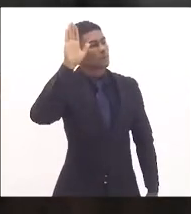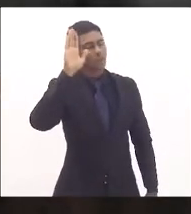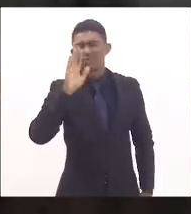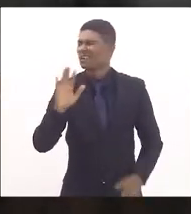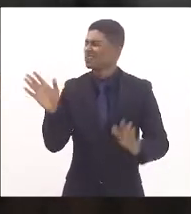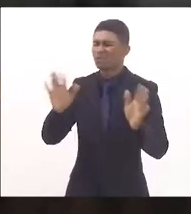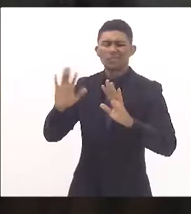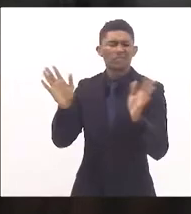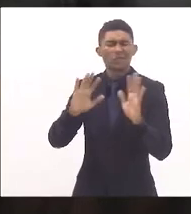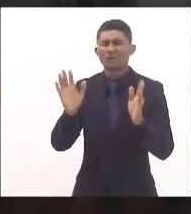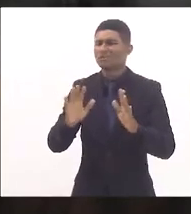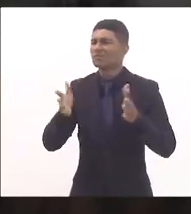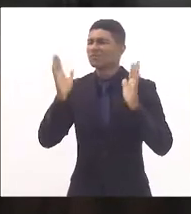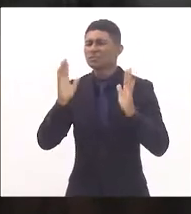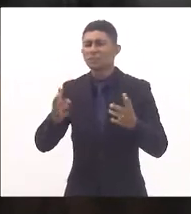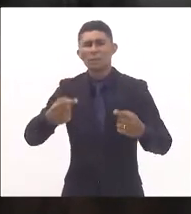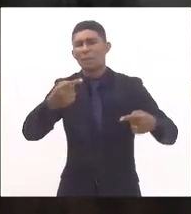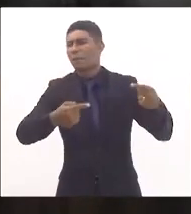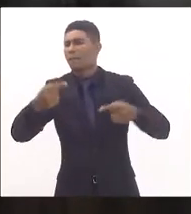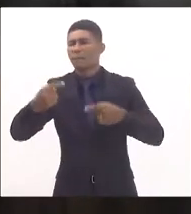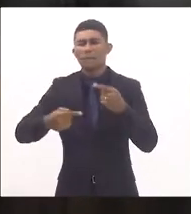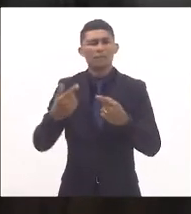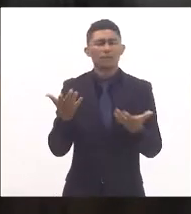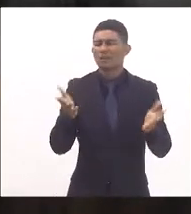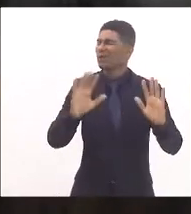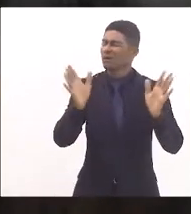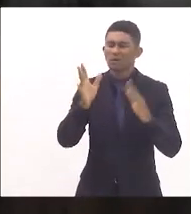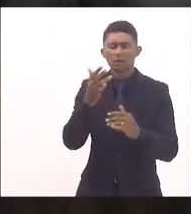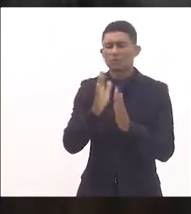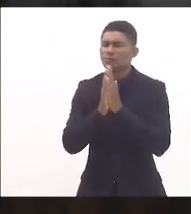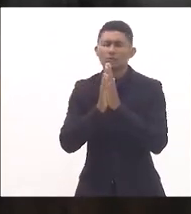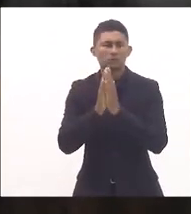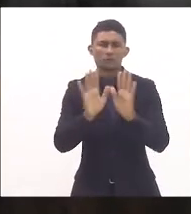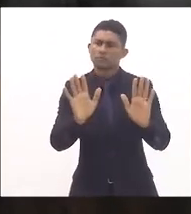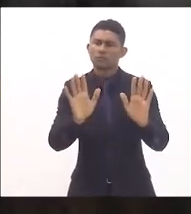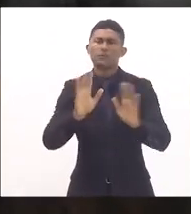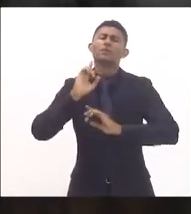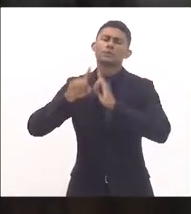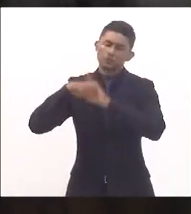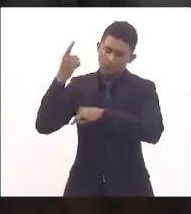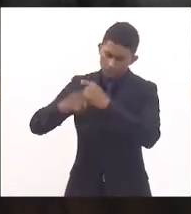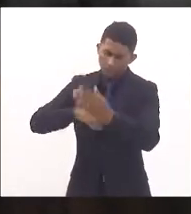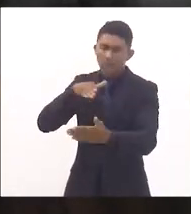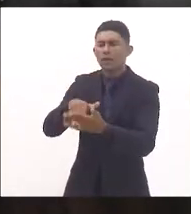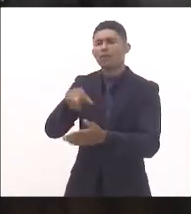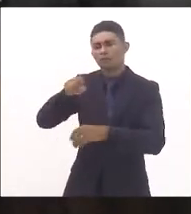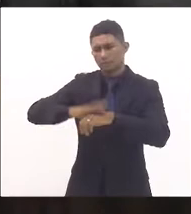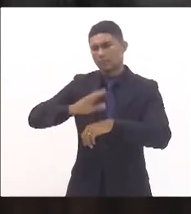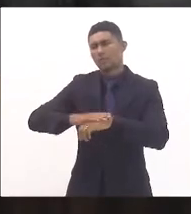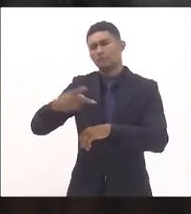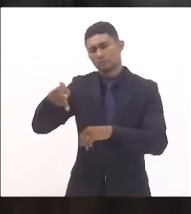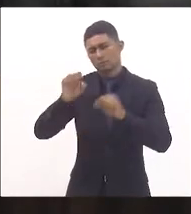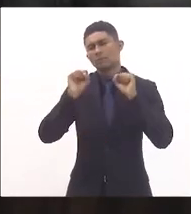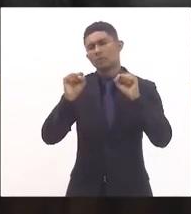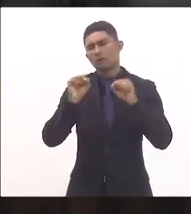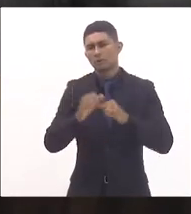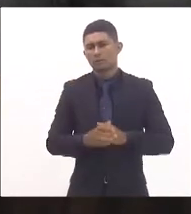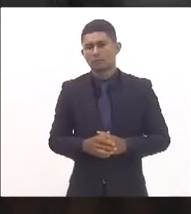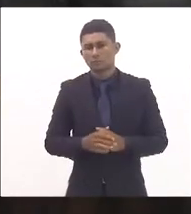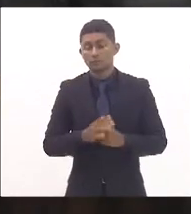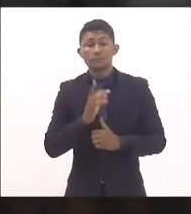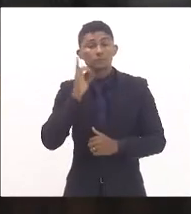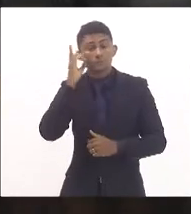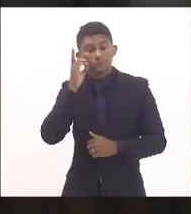não, não, aí começou isso por conta disso. Não, não, por favor, Vossa Excelência terá o final, Vossa Excelência terá. A